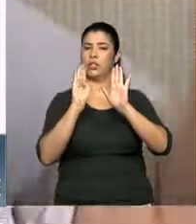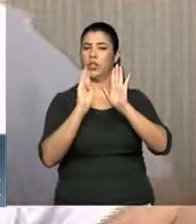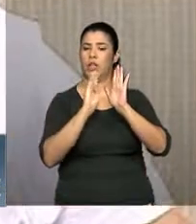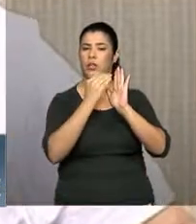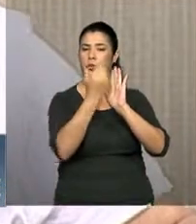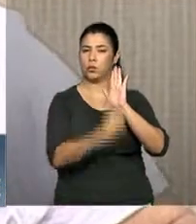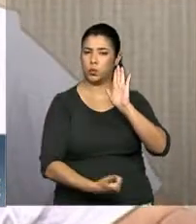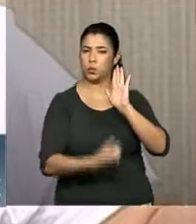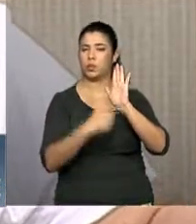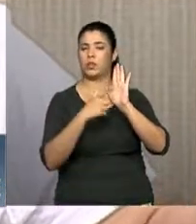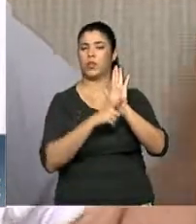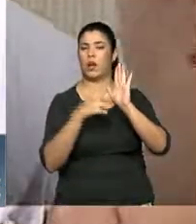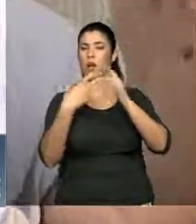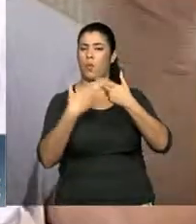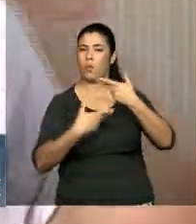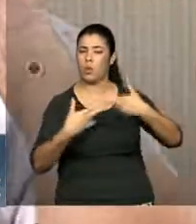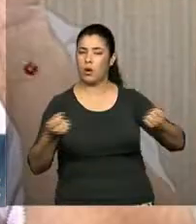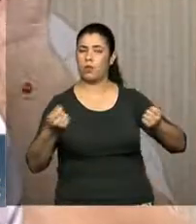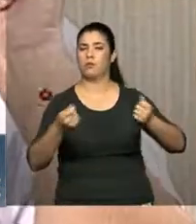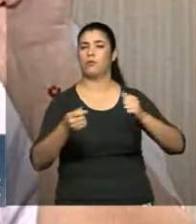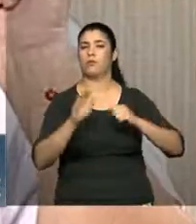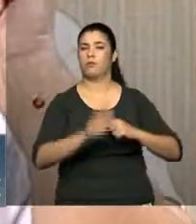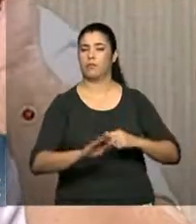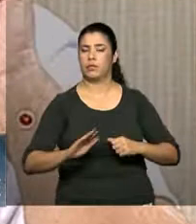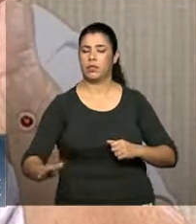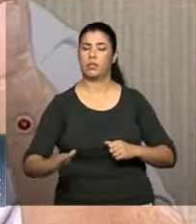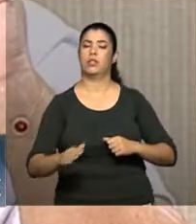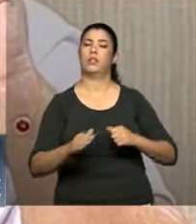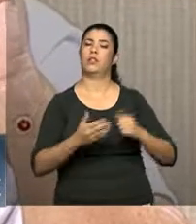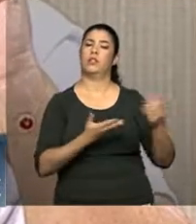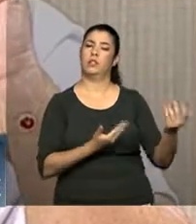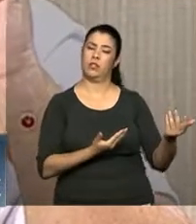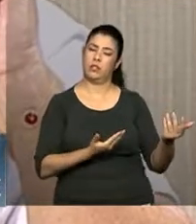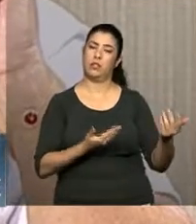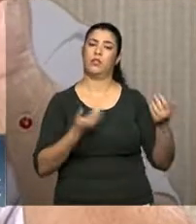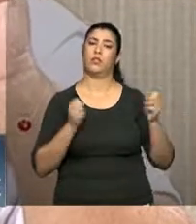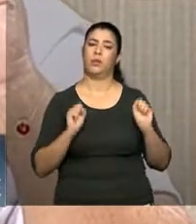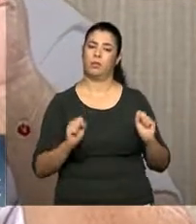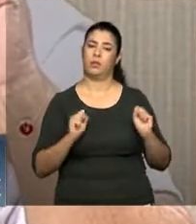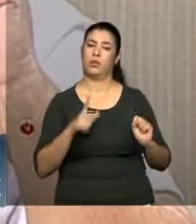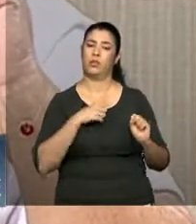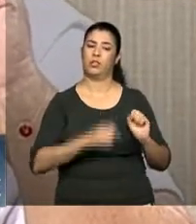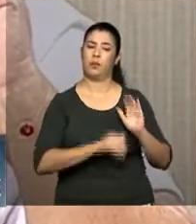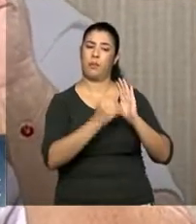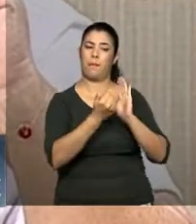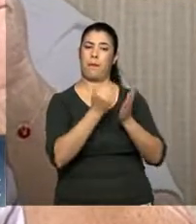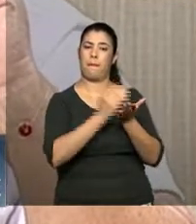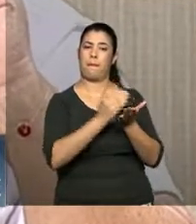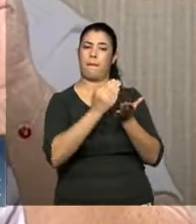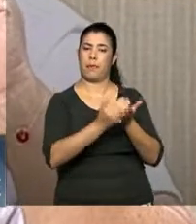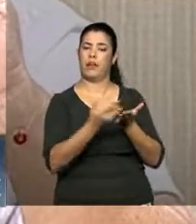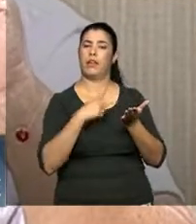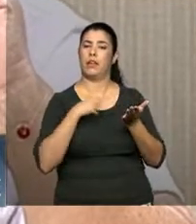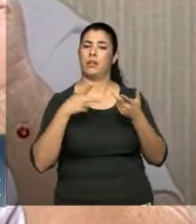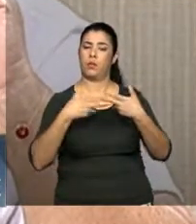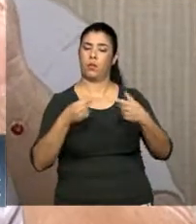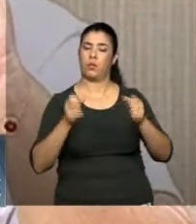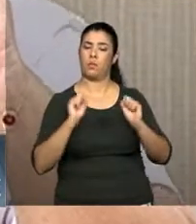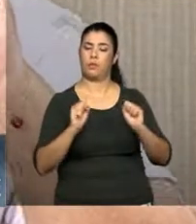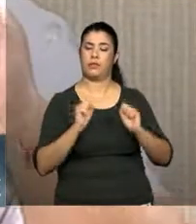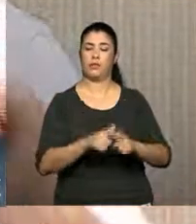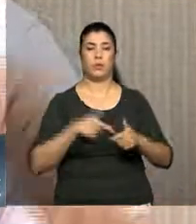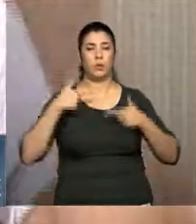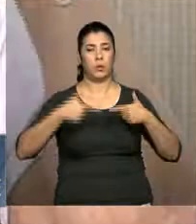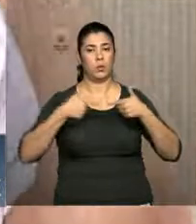para criança e adolescente para os nossos conselhos então eu quero que já deixara entende o desafio de nós podemos